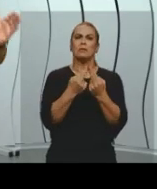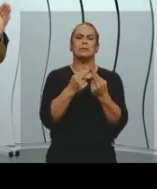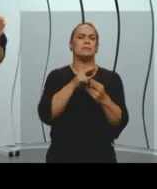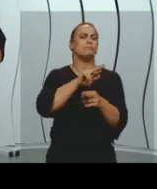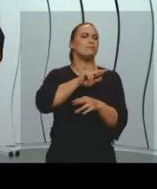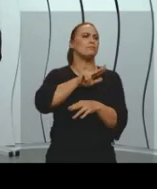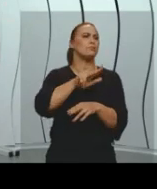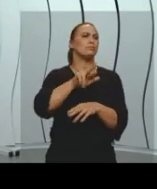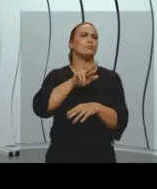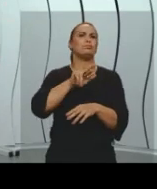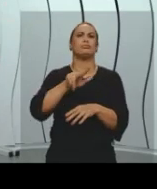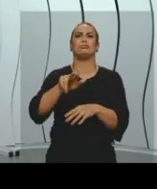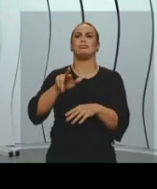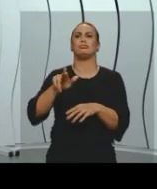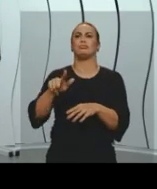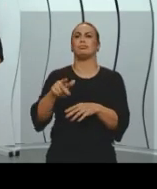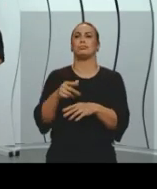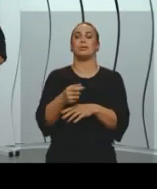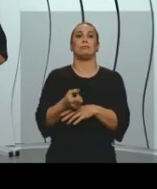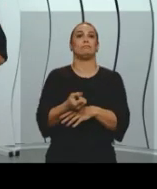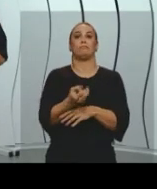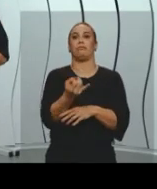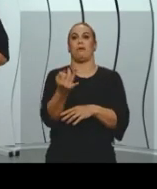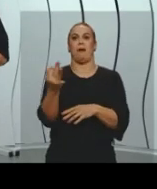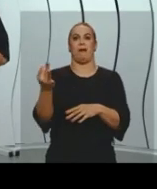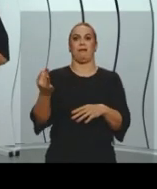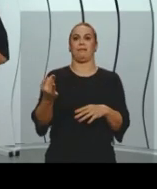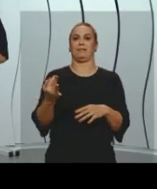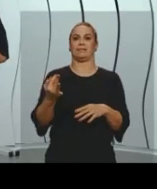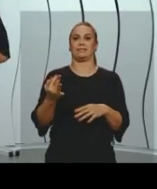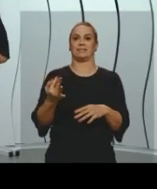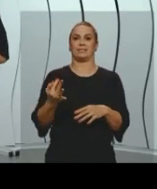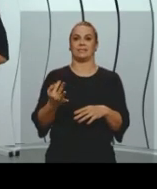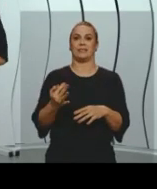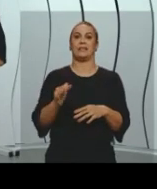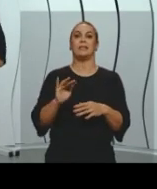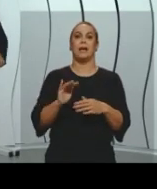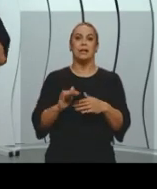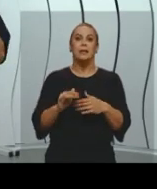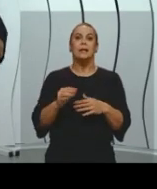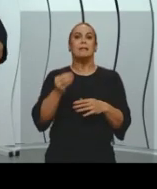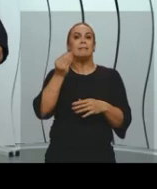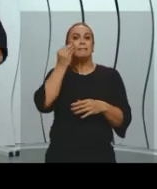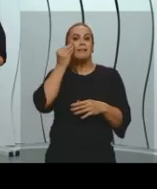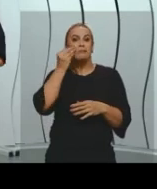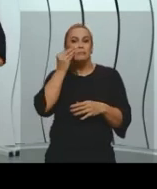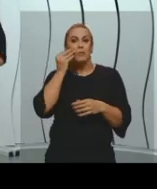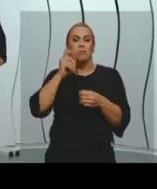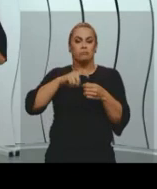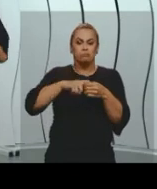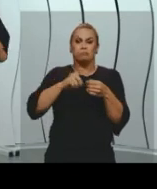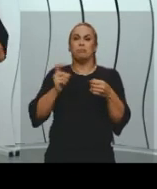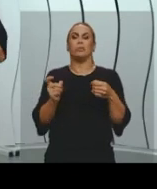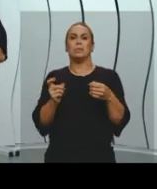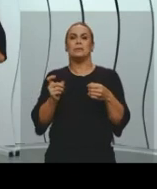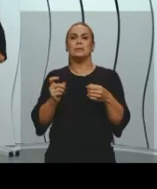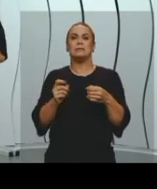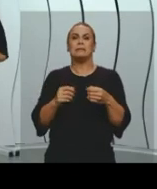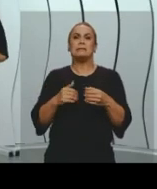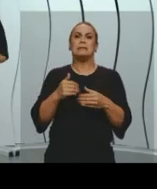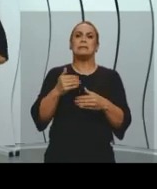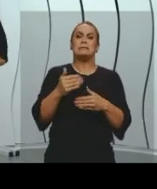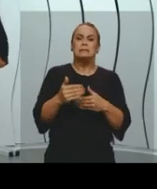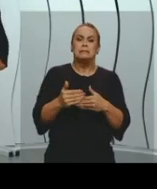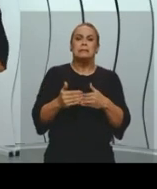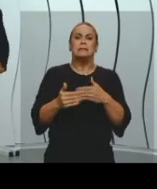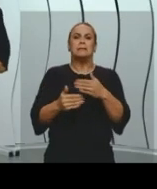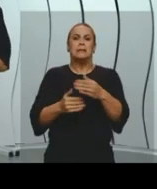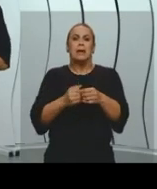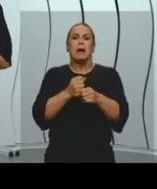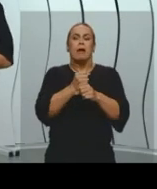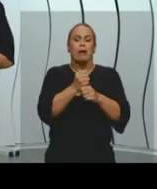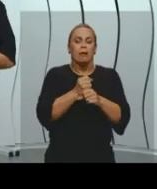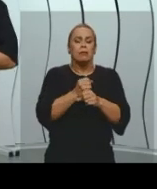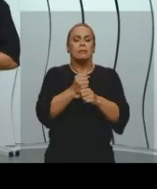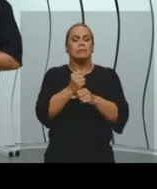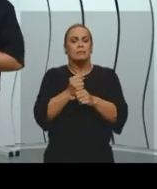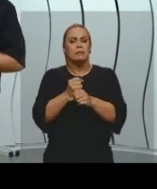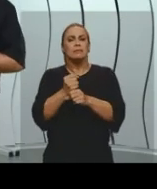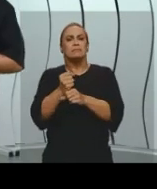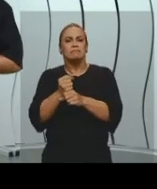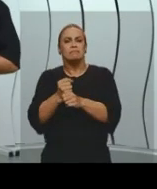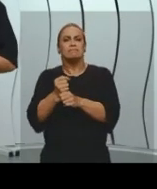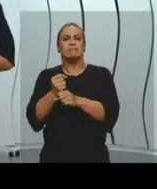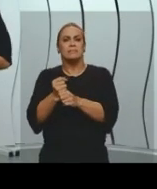O processo foi se adiando ano após ano. Consultas populares foram feitas na Inglaterra, Até que se